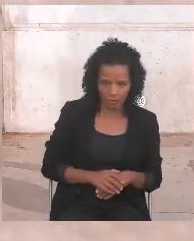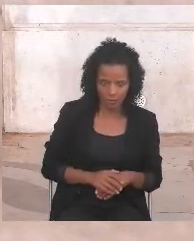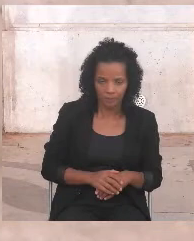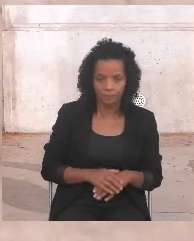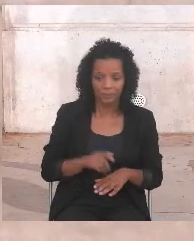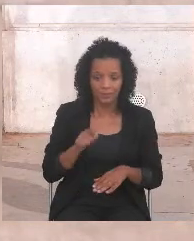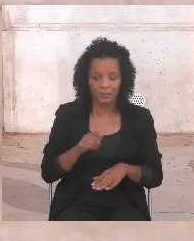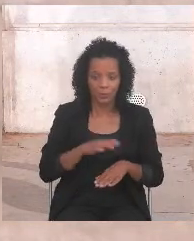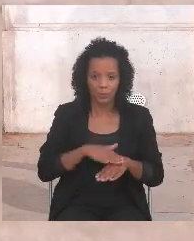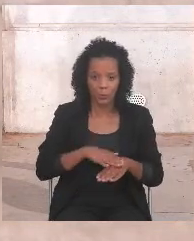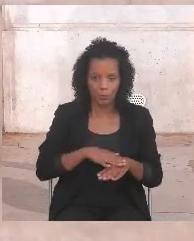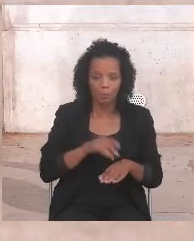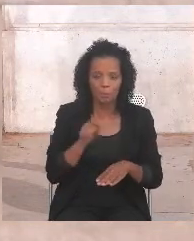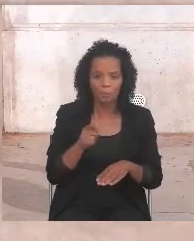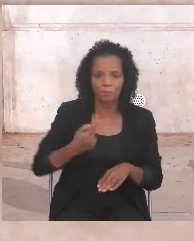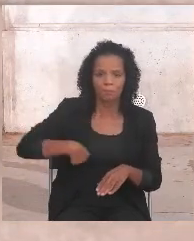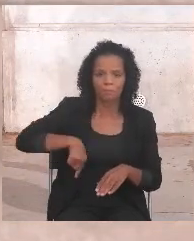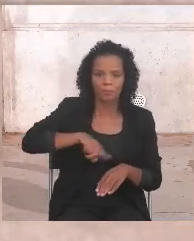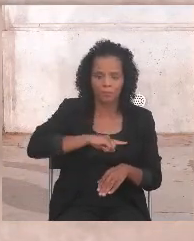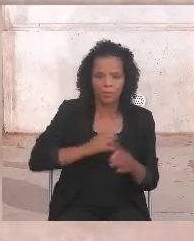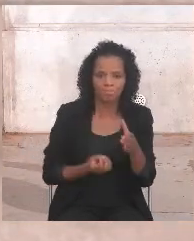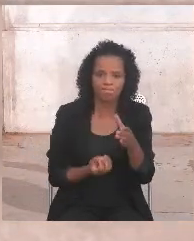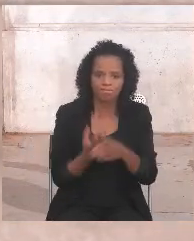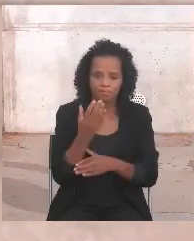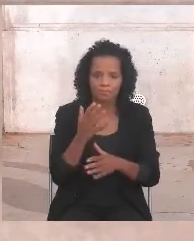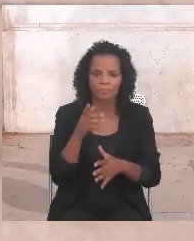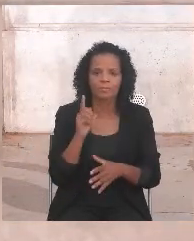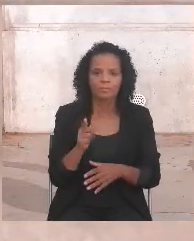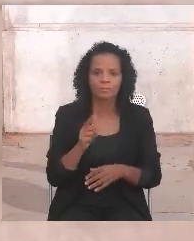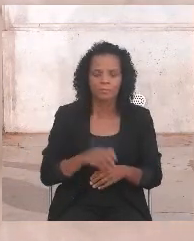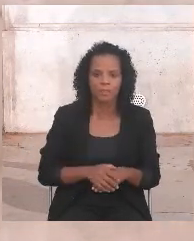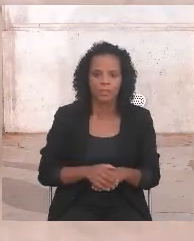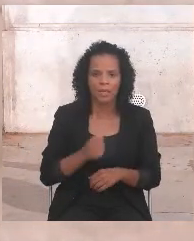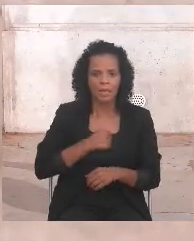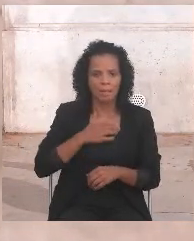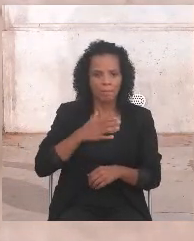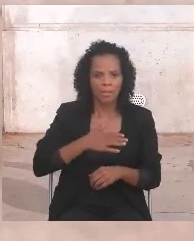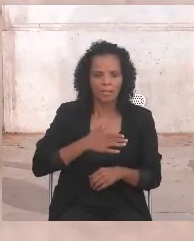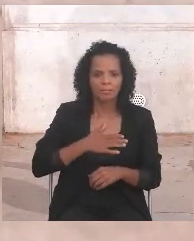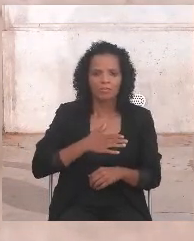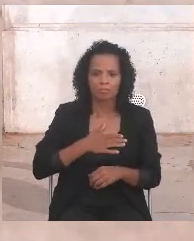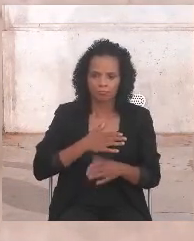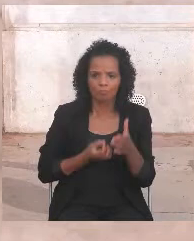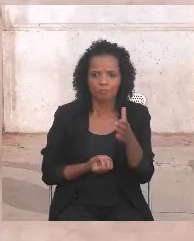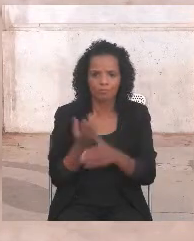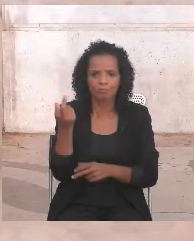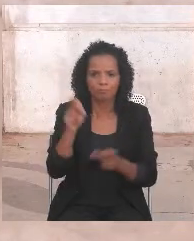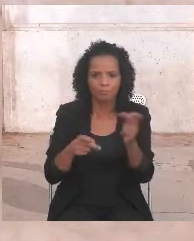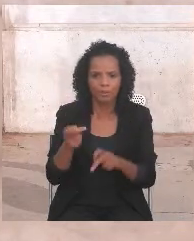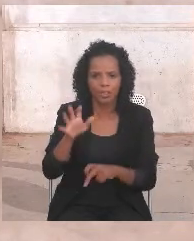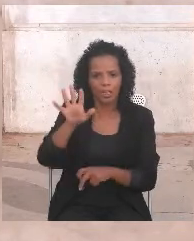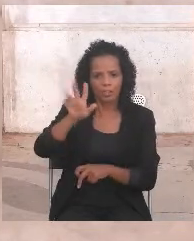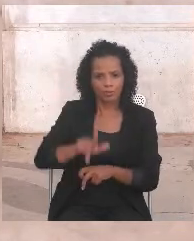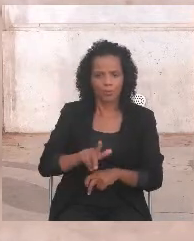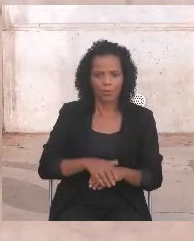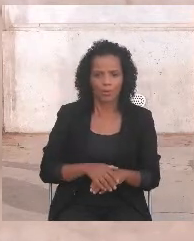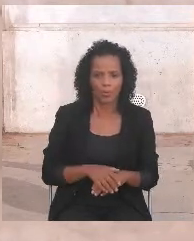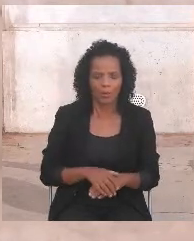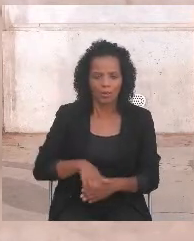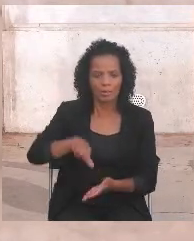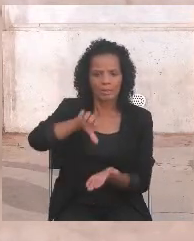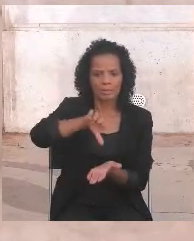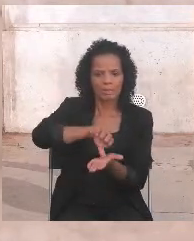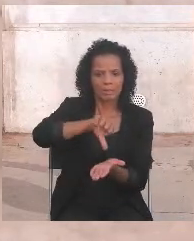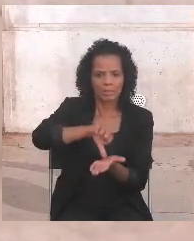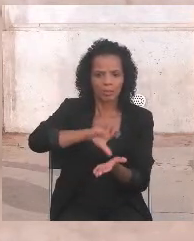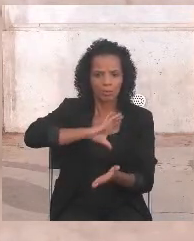lógica que vamos criar uma verdadeira fábrica de empresas em Lisboa, um centro mundial do